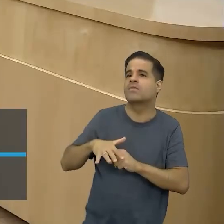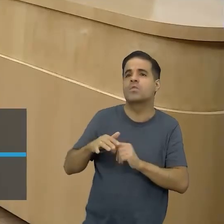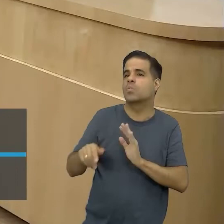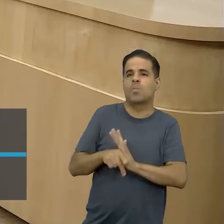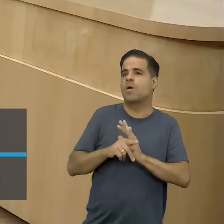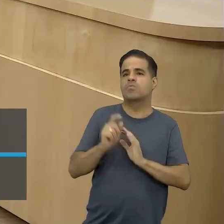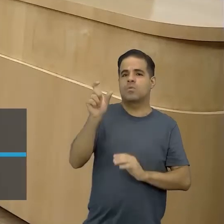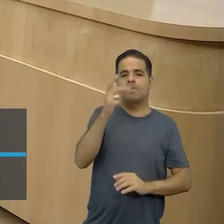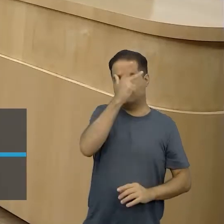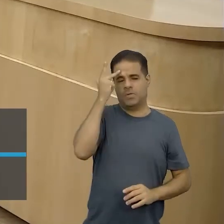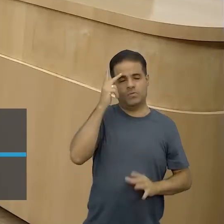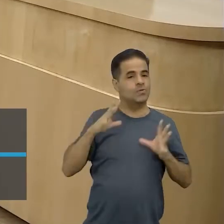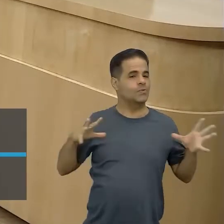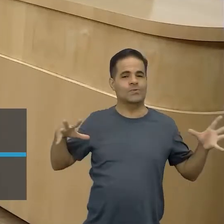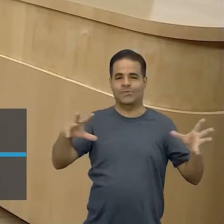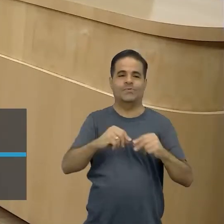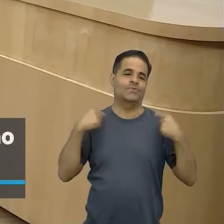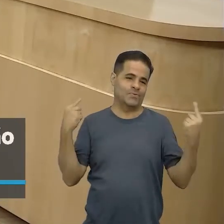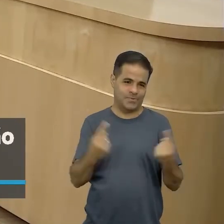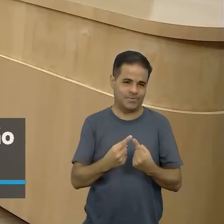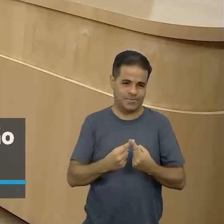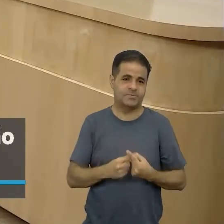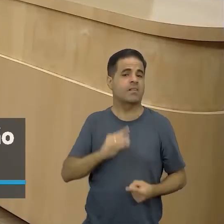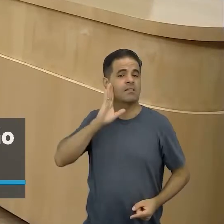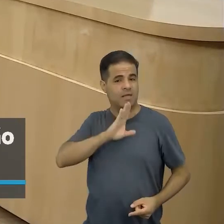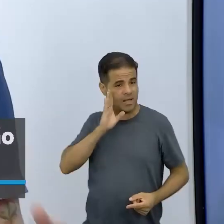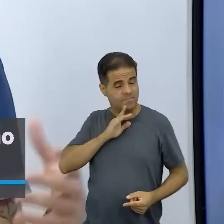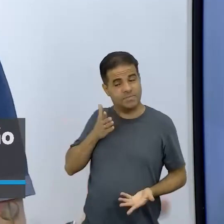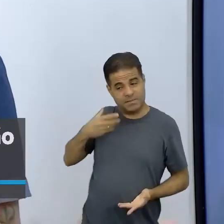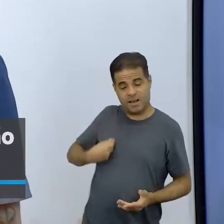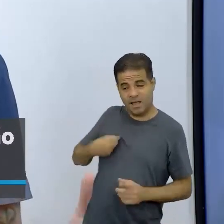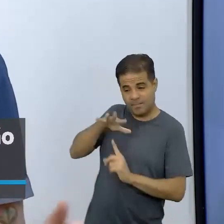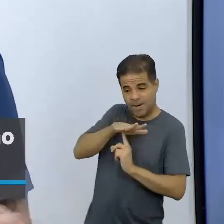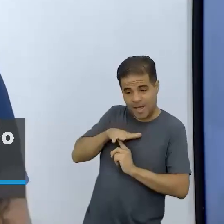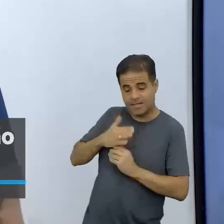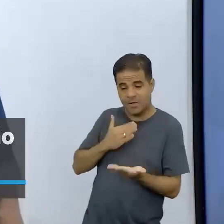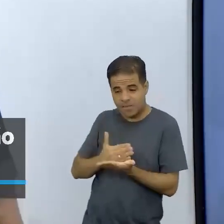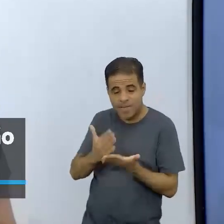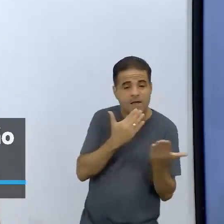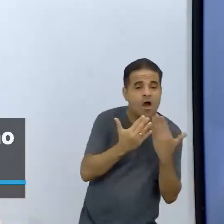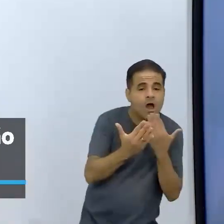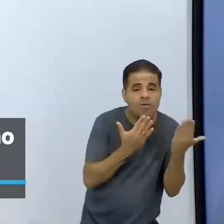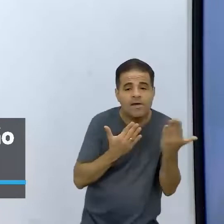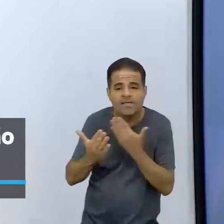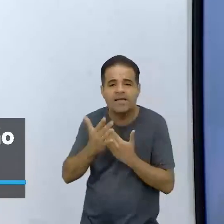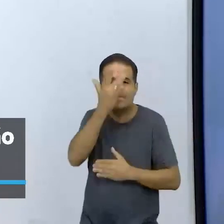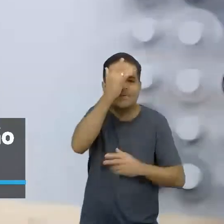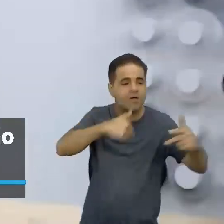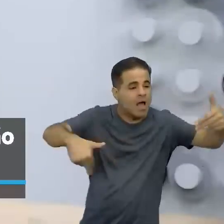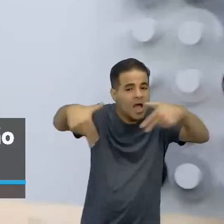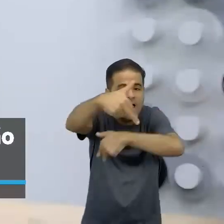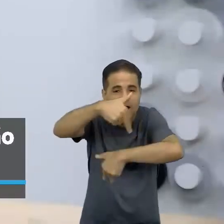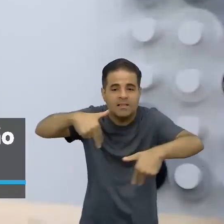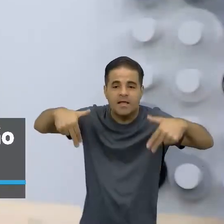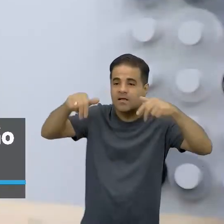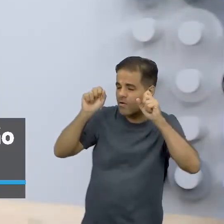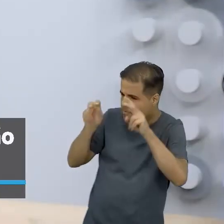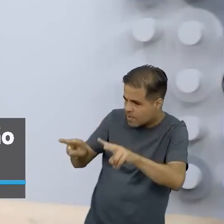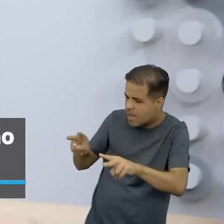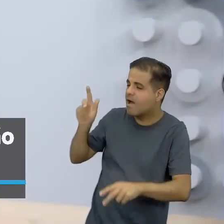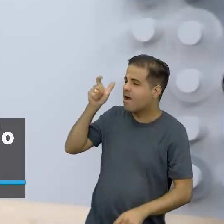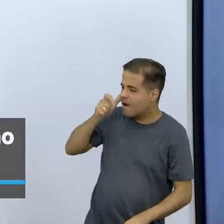é de todo mundo. E é legal que você está ali na praça, começa a falar, alguém passa por ali. Ah, legal,